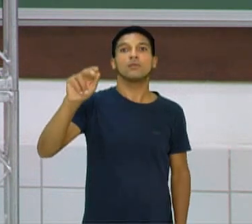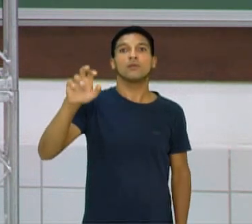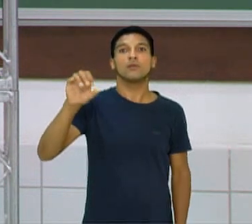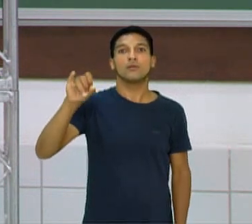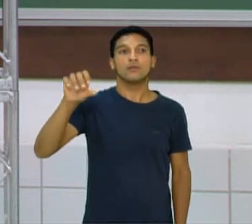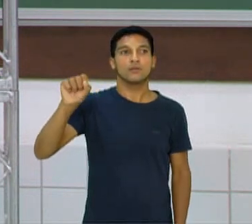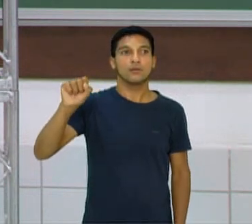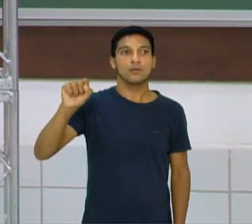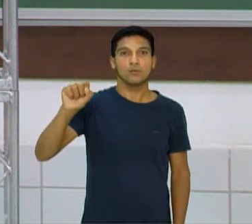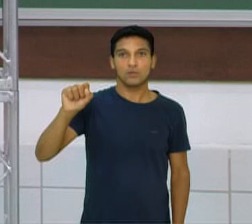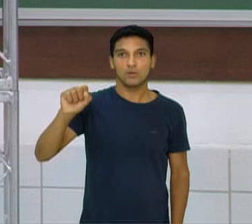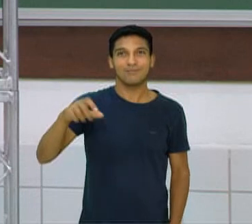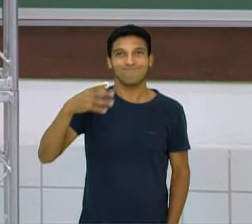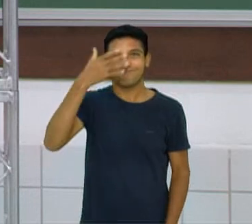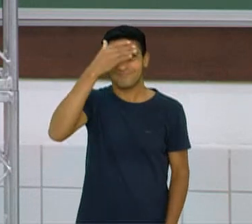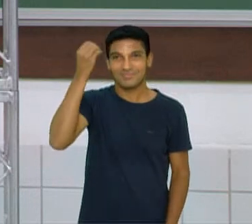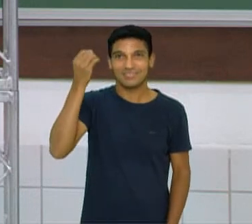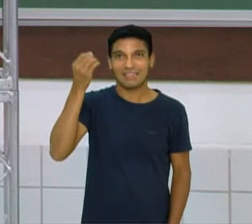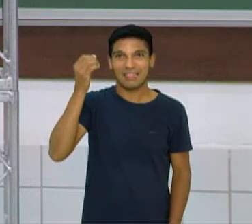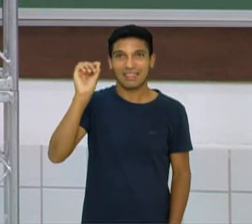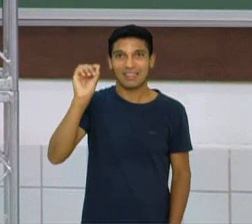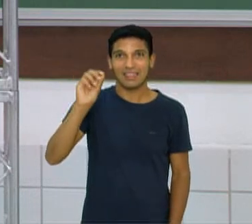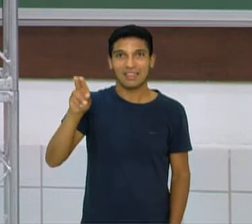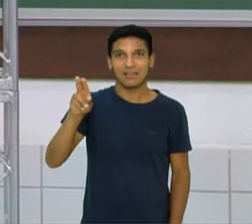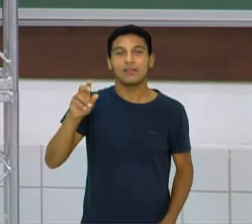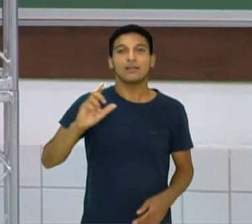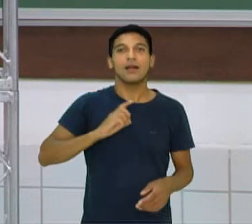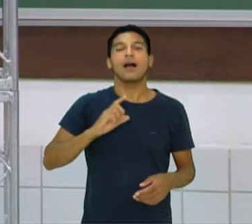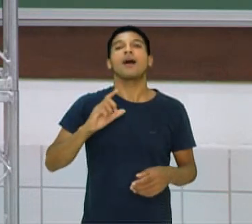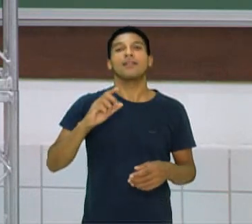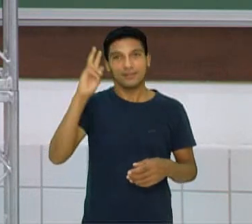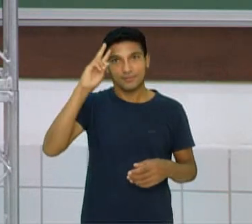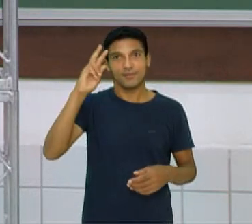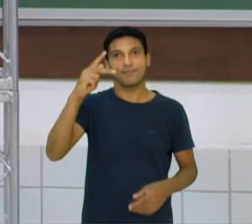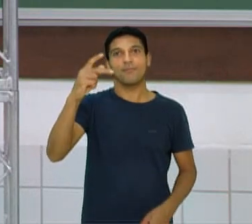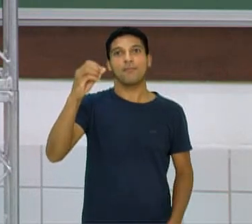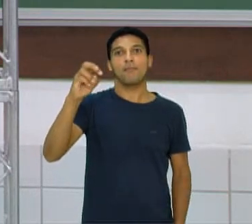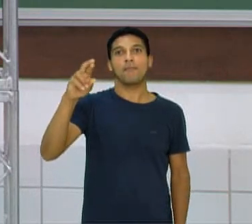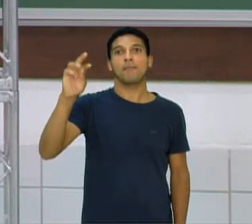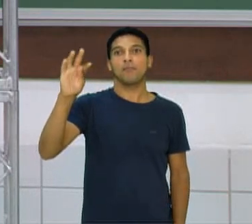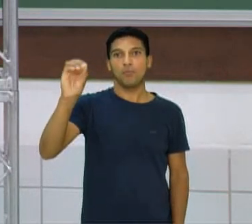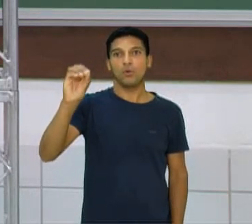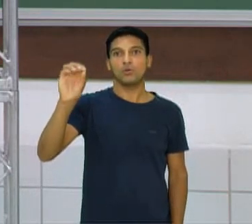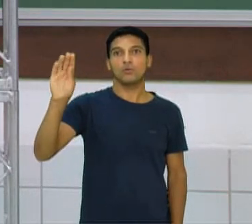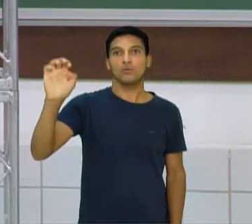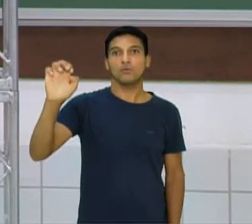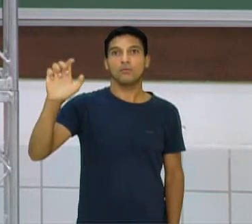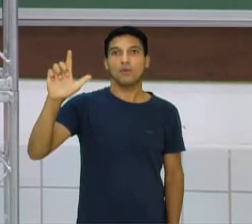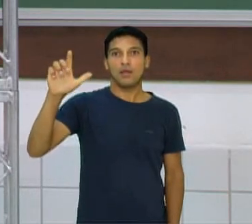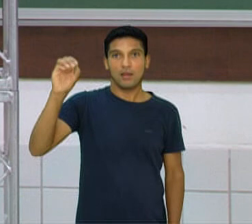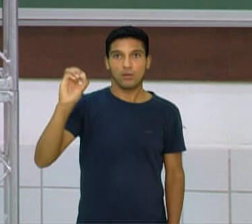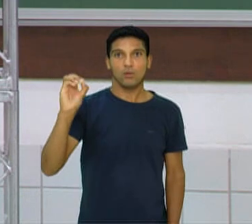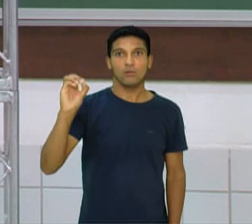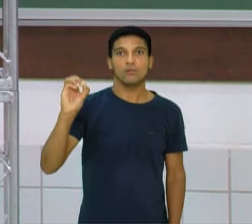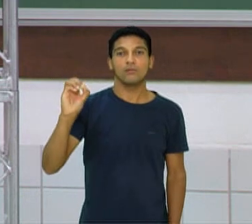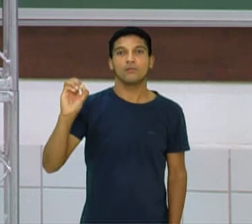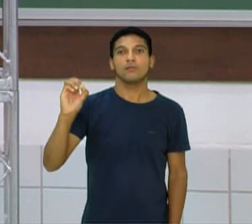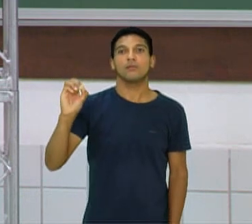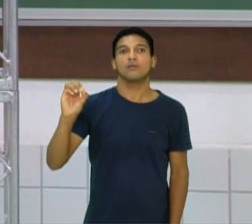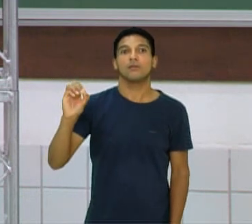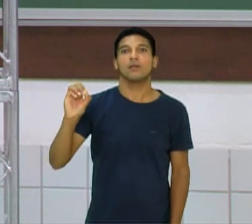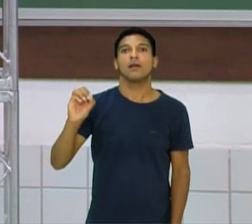puxa, me escapou o nome agora, mas existe Porto Belo, lembrei. Travessia de Porto Belo, né, uma das